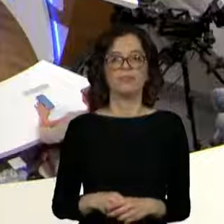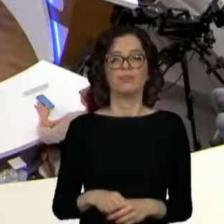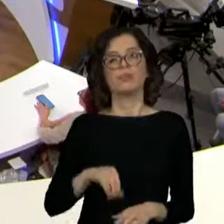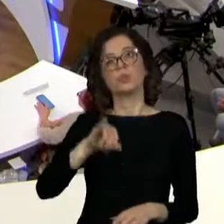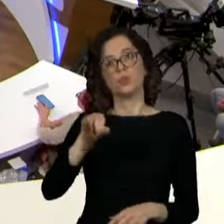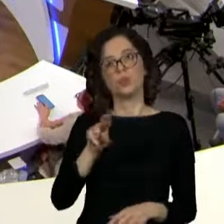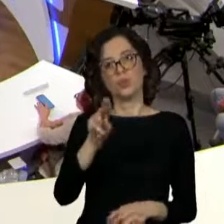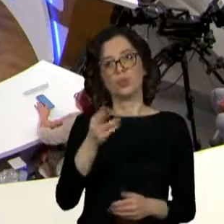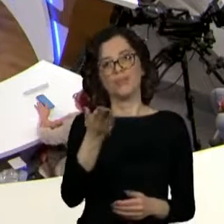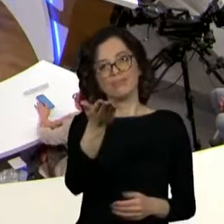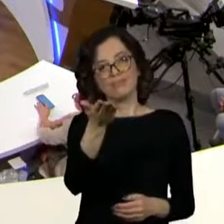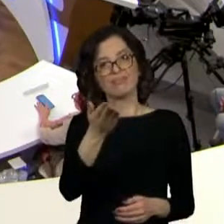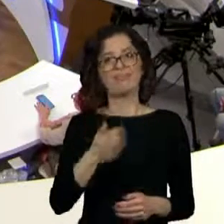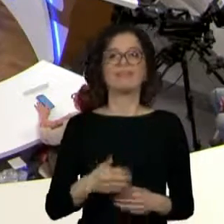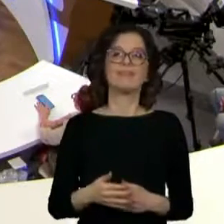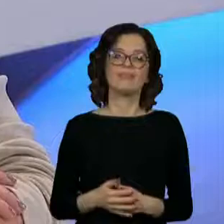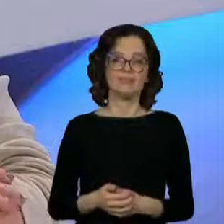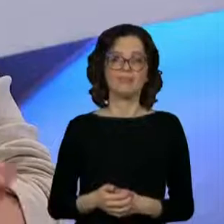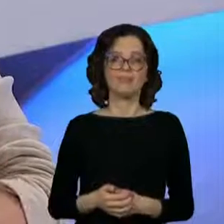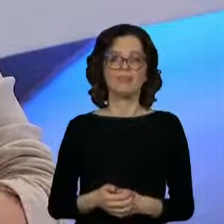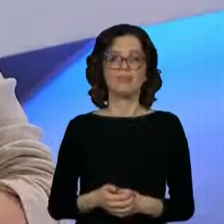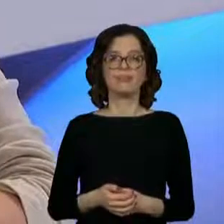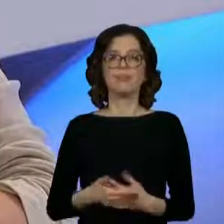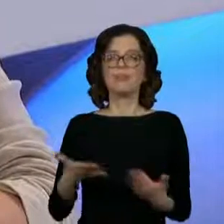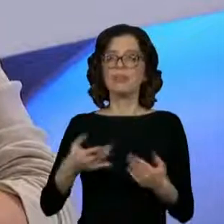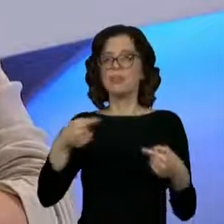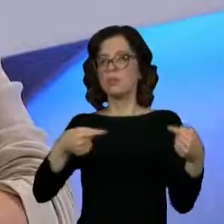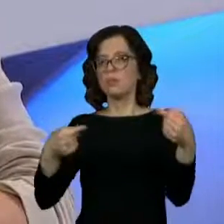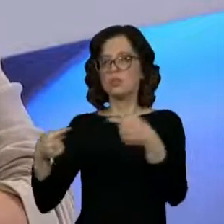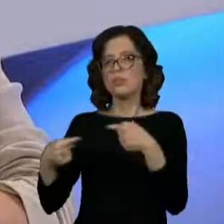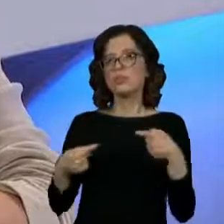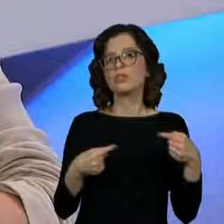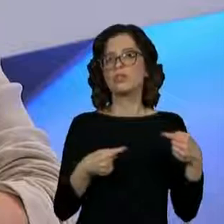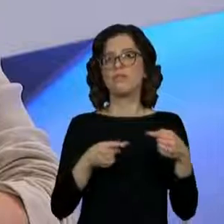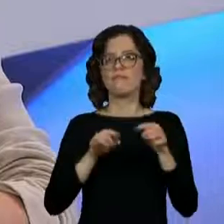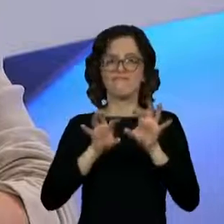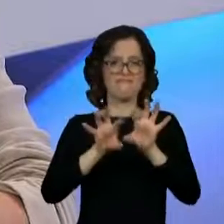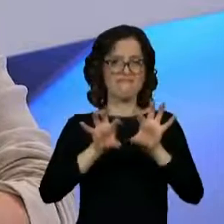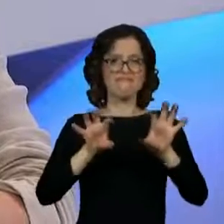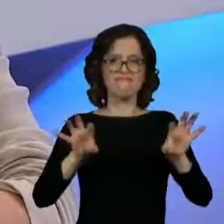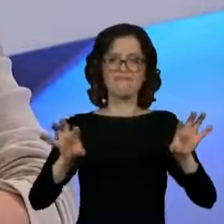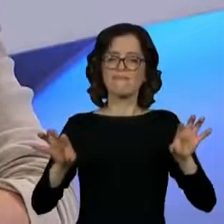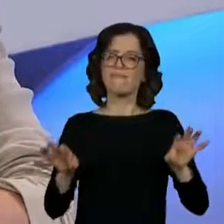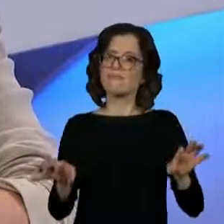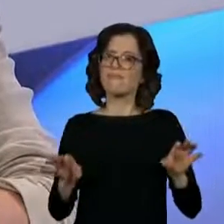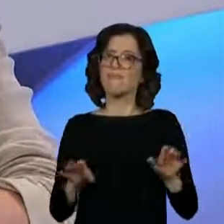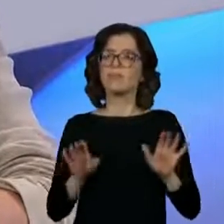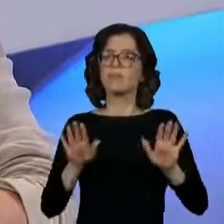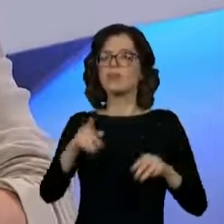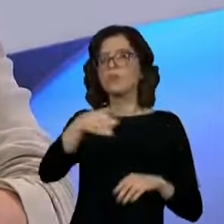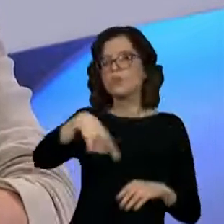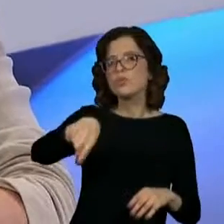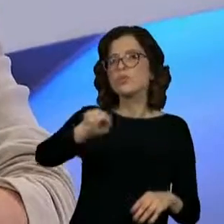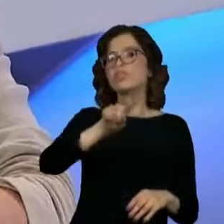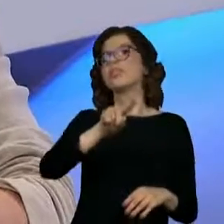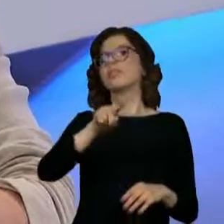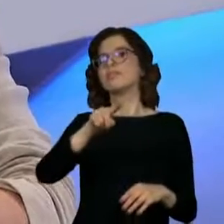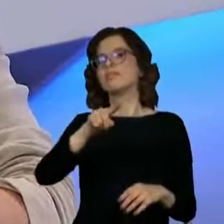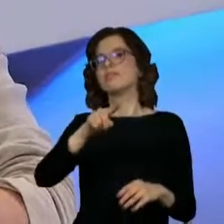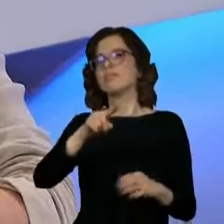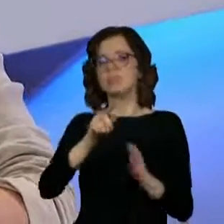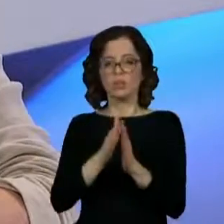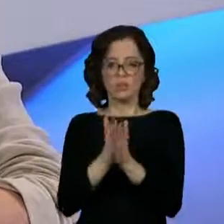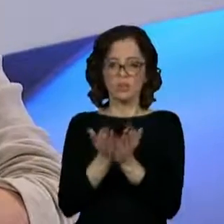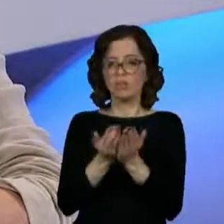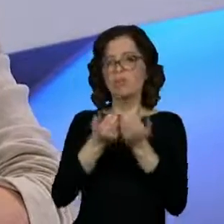Professor, vou colocar um pouco de pimenta na discussão. Vocês no livro falam bastante da importância das regras não escritas,